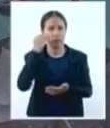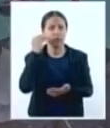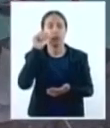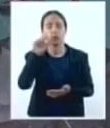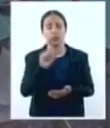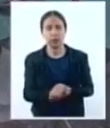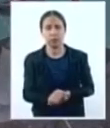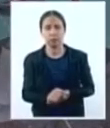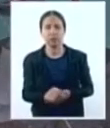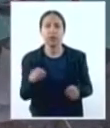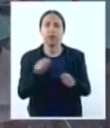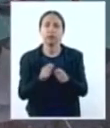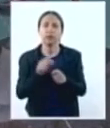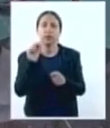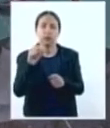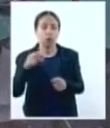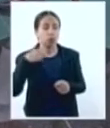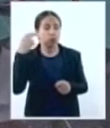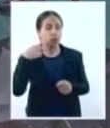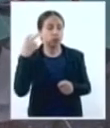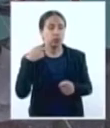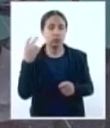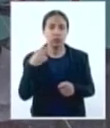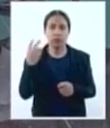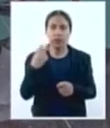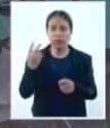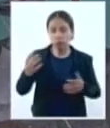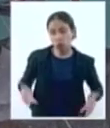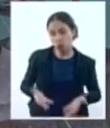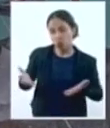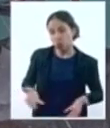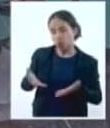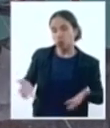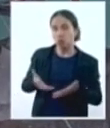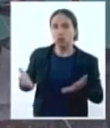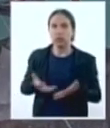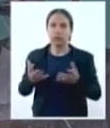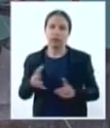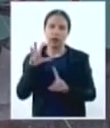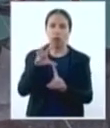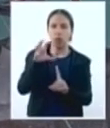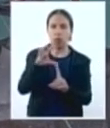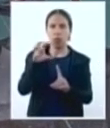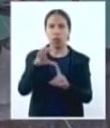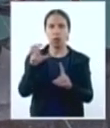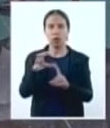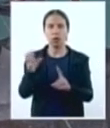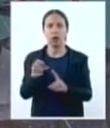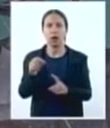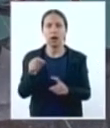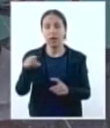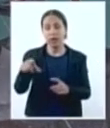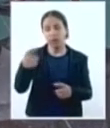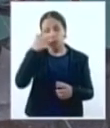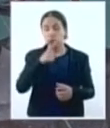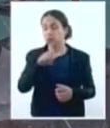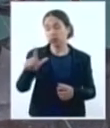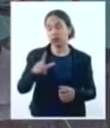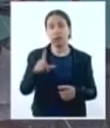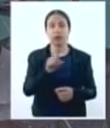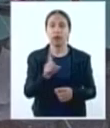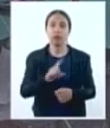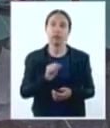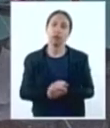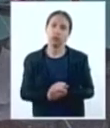politicagem, do favorecimento de grupo político, né, essa situação toda. Vereador, eu queria conversar mais com o senhor, mas eu sei que seu tempo também é